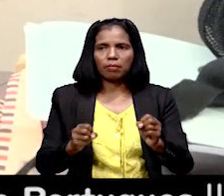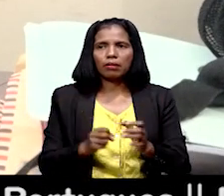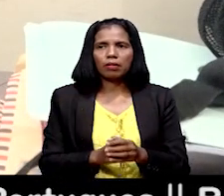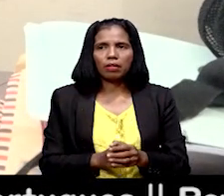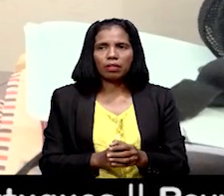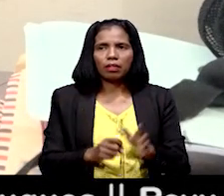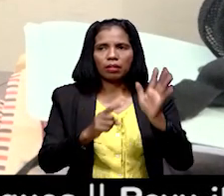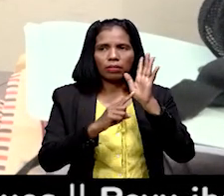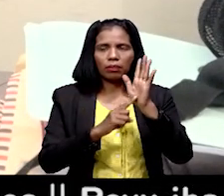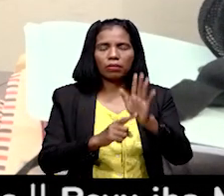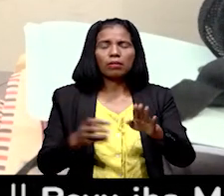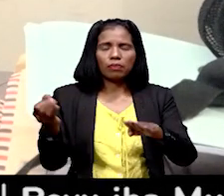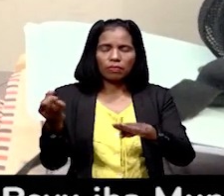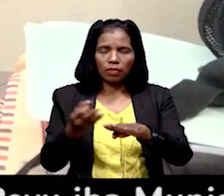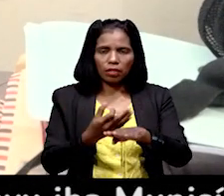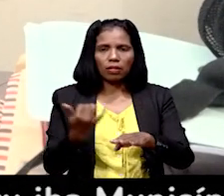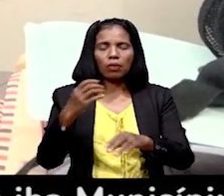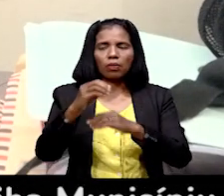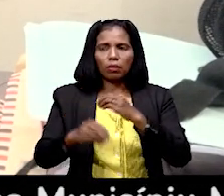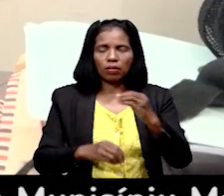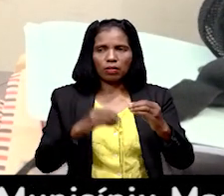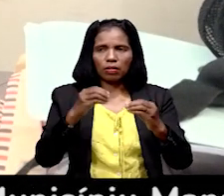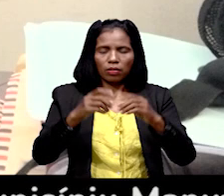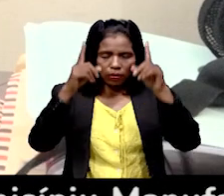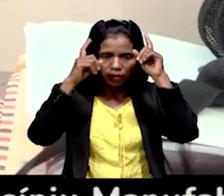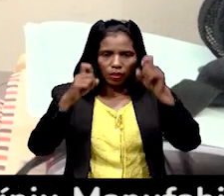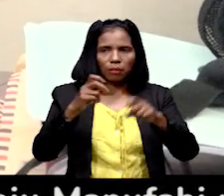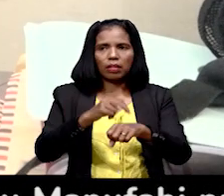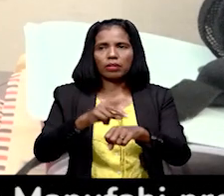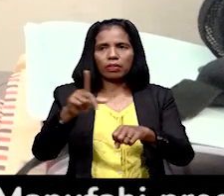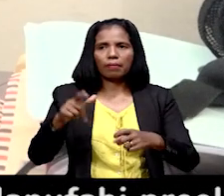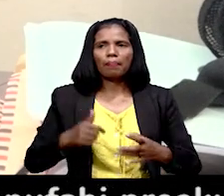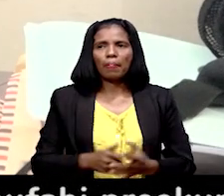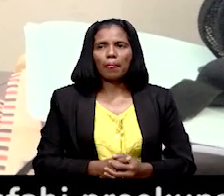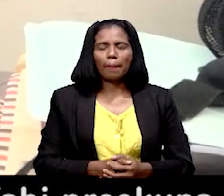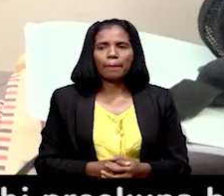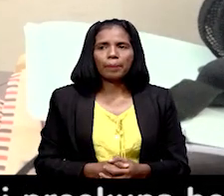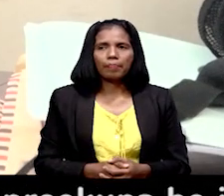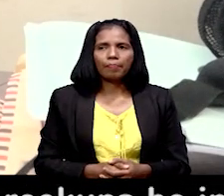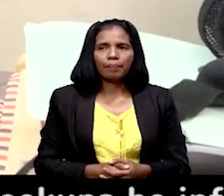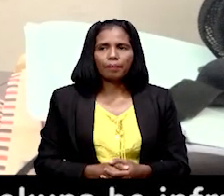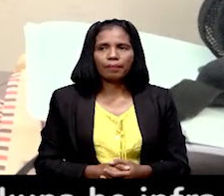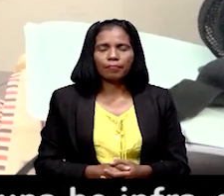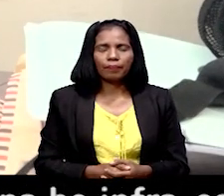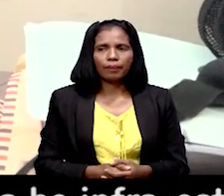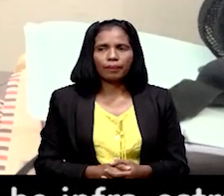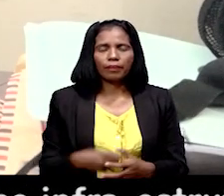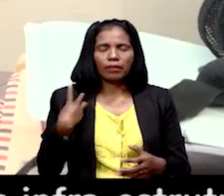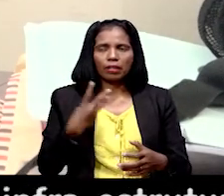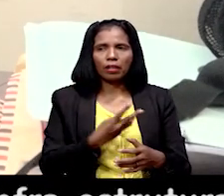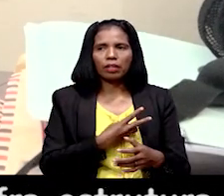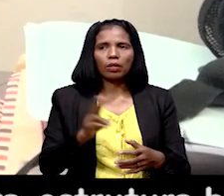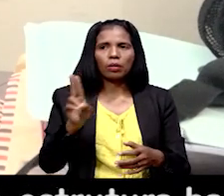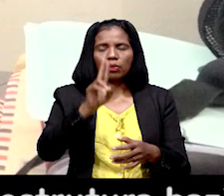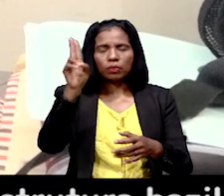Há documentos relacionados com exames nacionais. Em termos técnicos, ita usa máquina